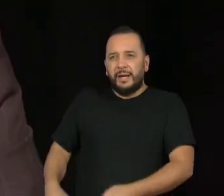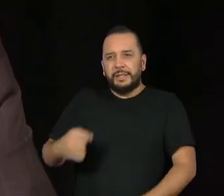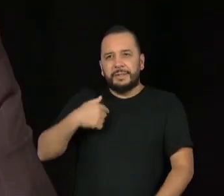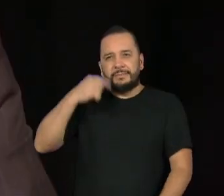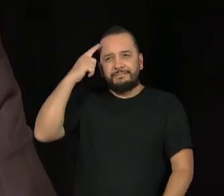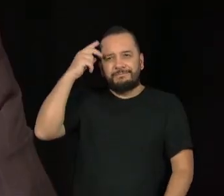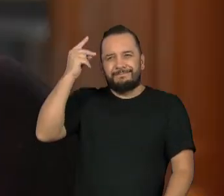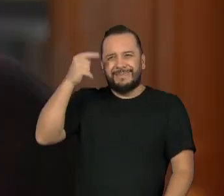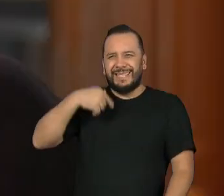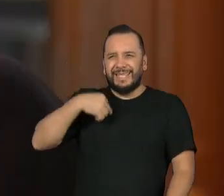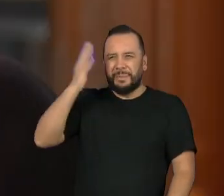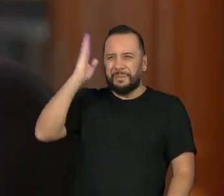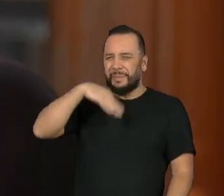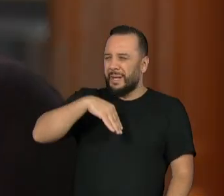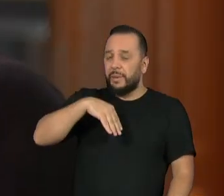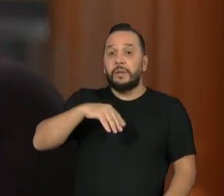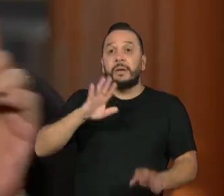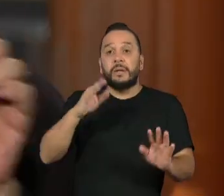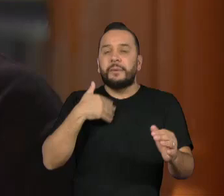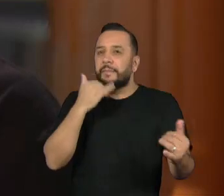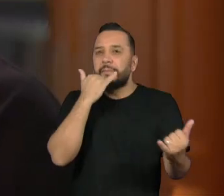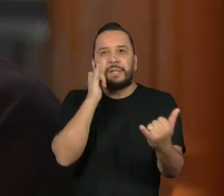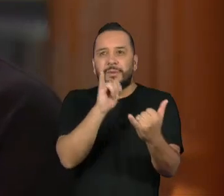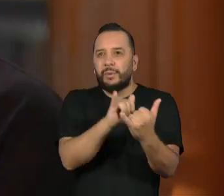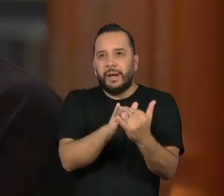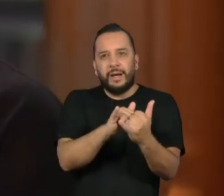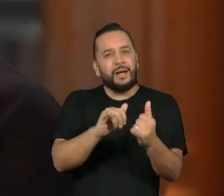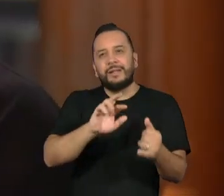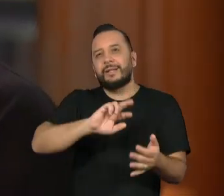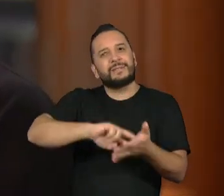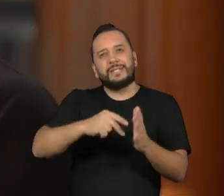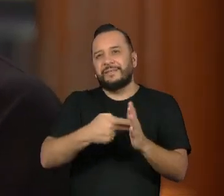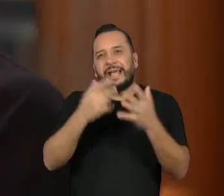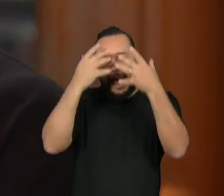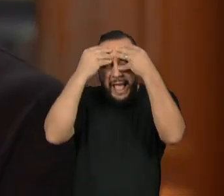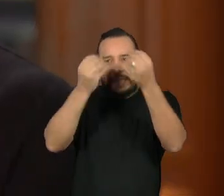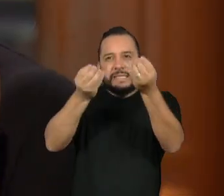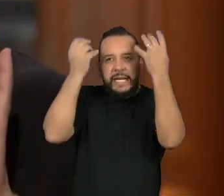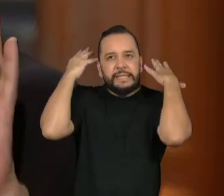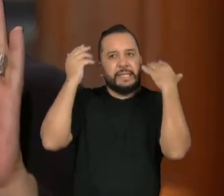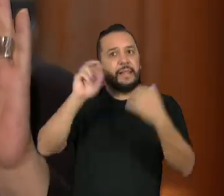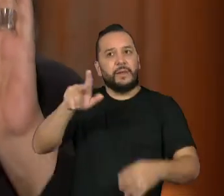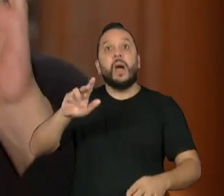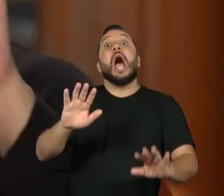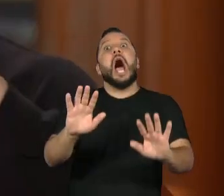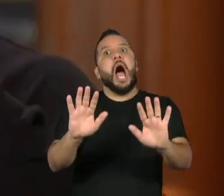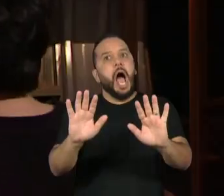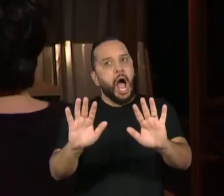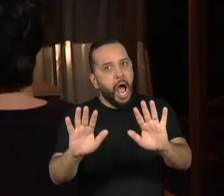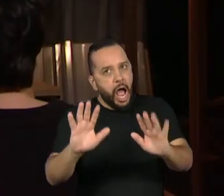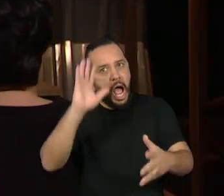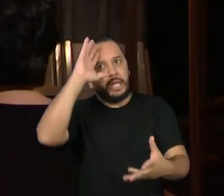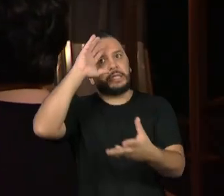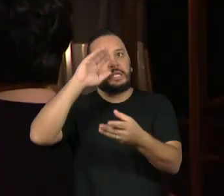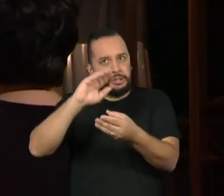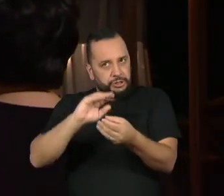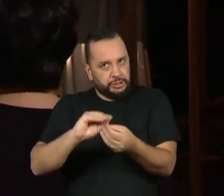aquele dia que ele fala assim perdoar não é esquecer e eu já falei ah